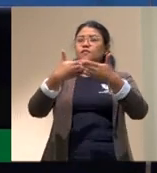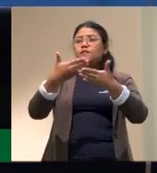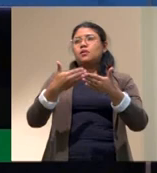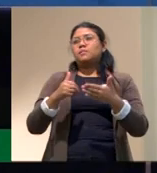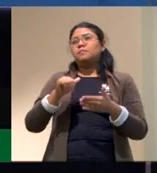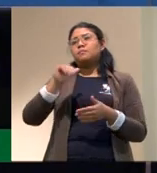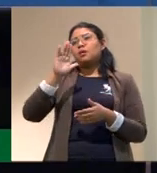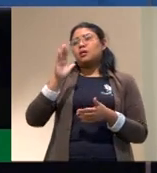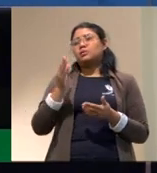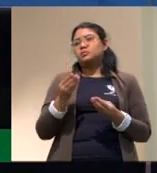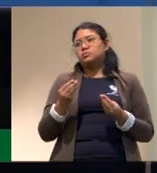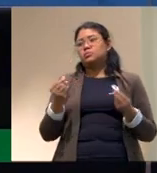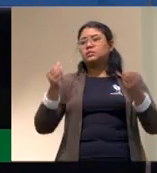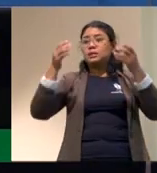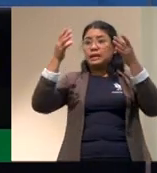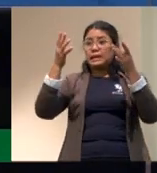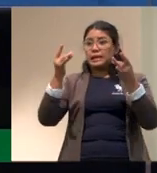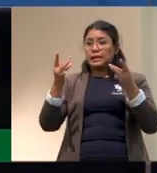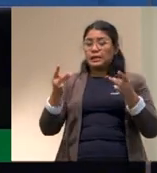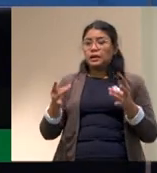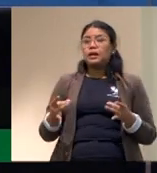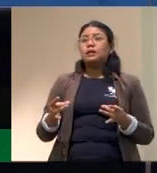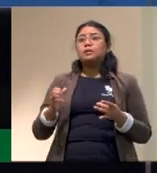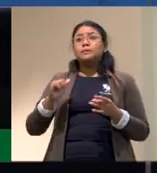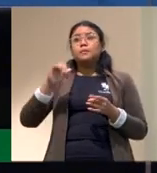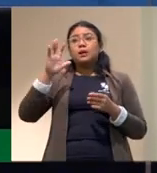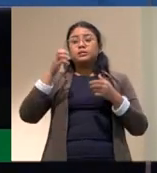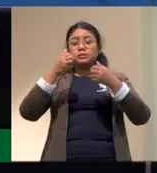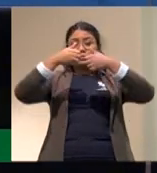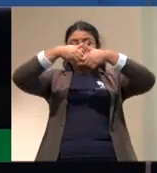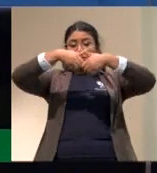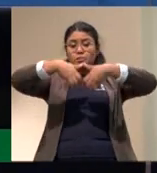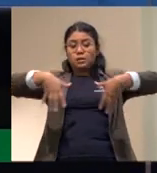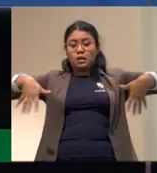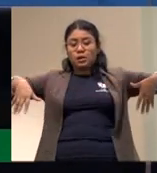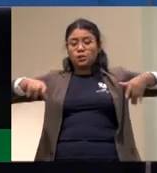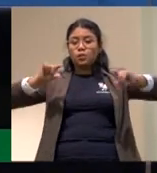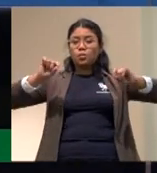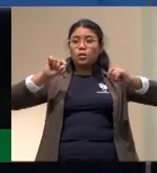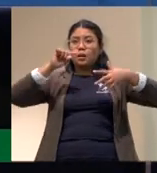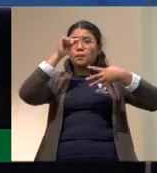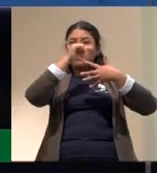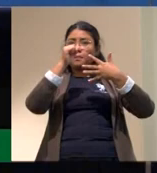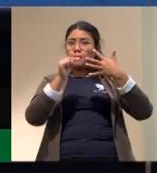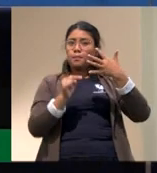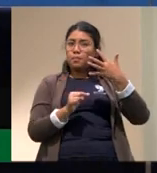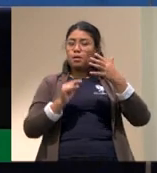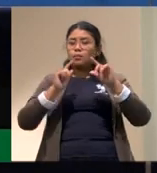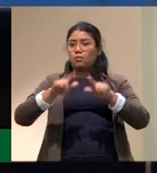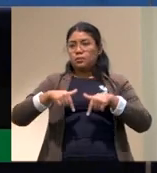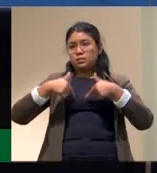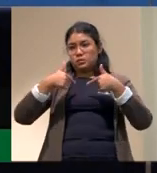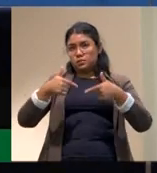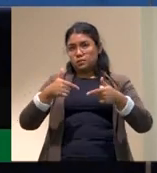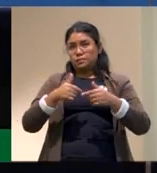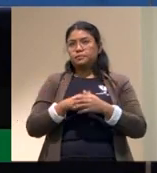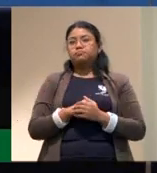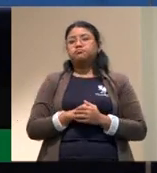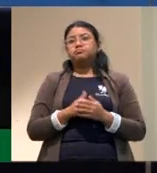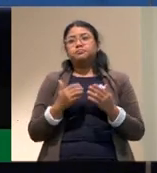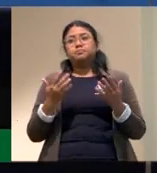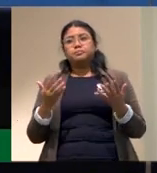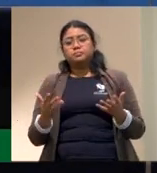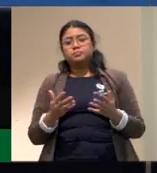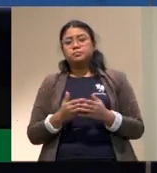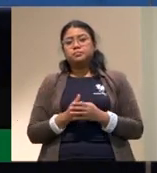diria, mais detalhada e mais ampliada os indicativos de ação, né? Então, nós